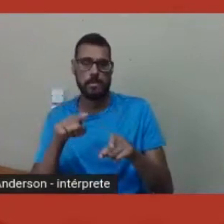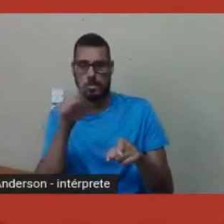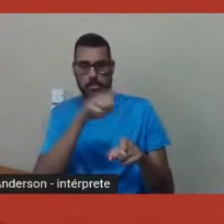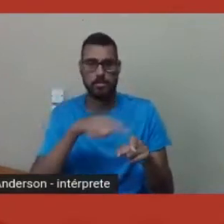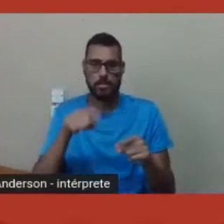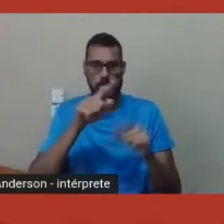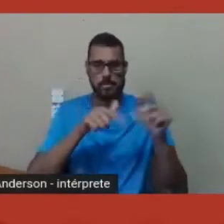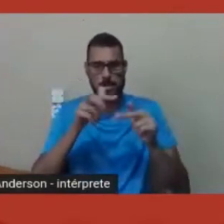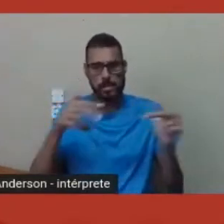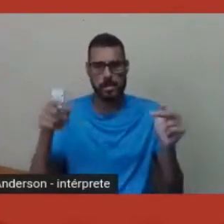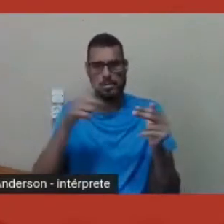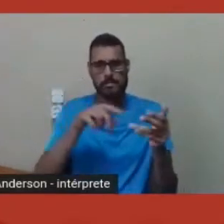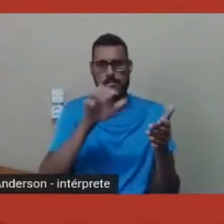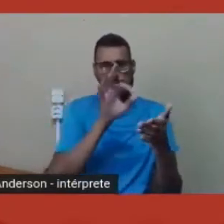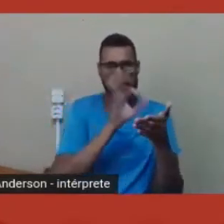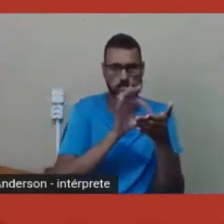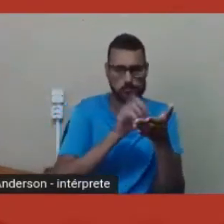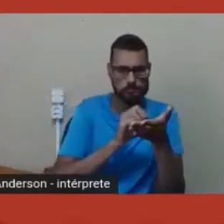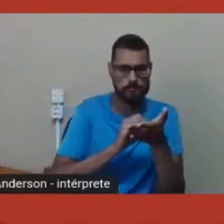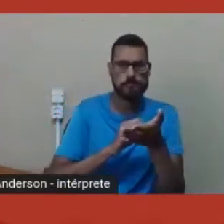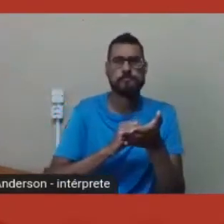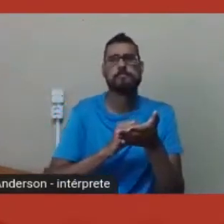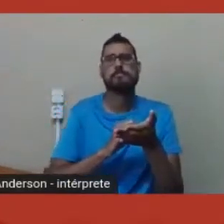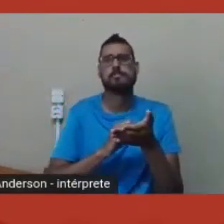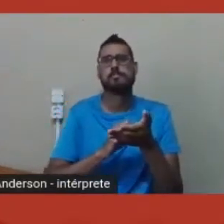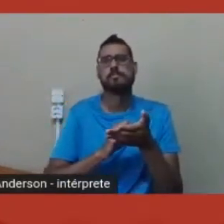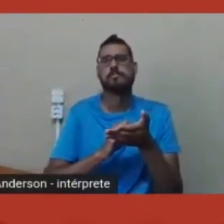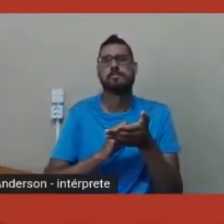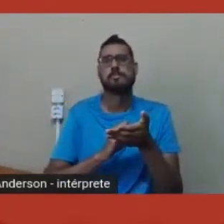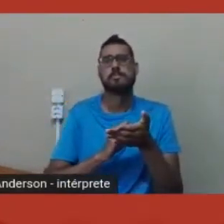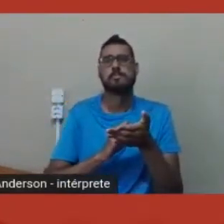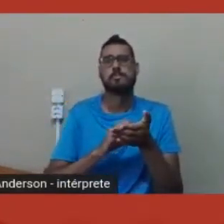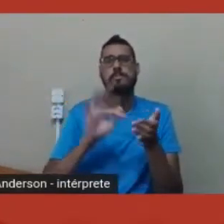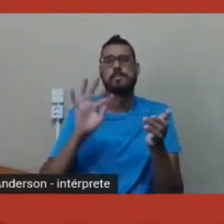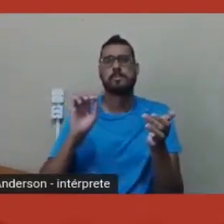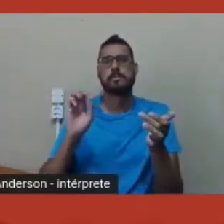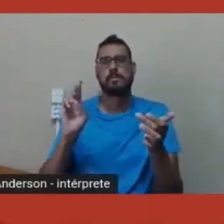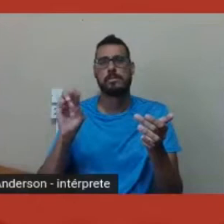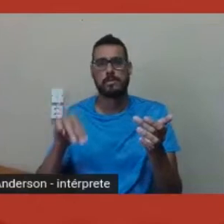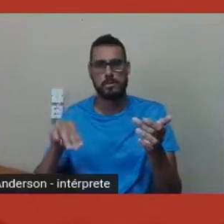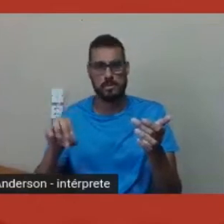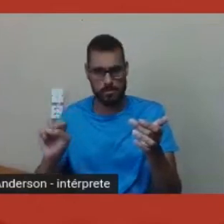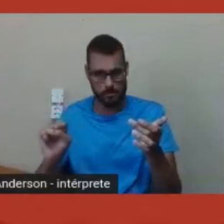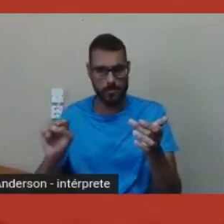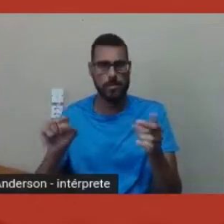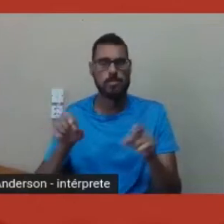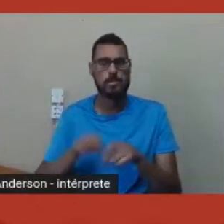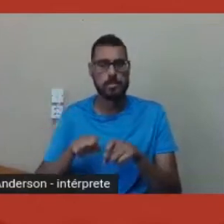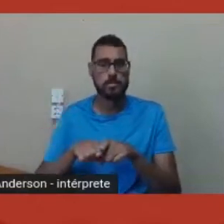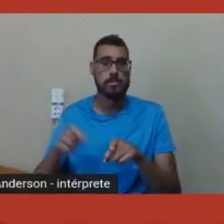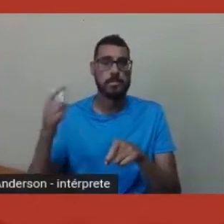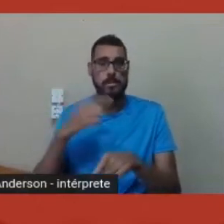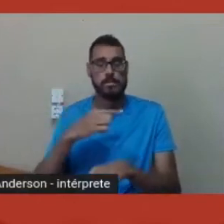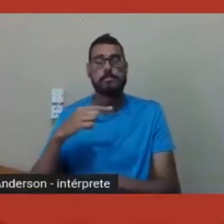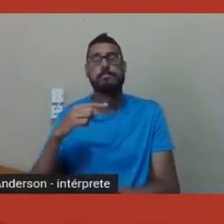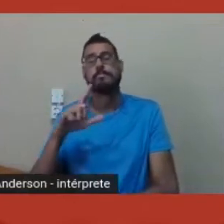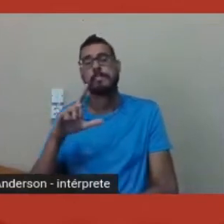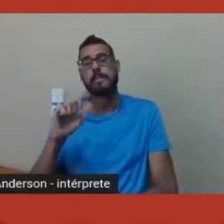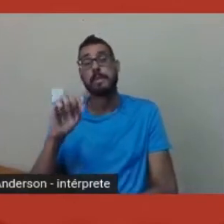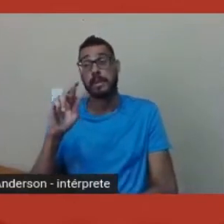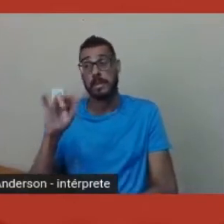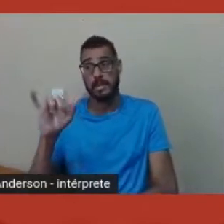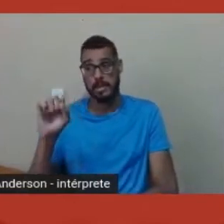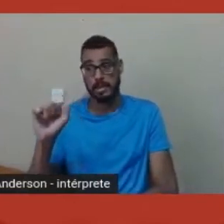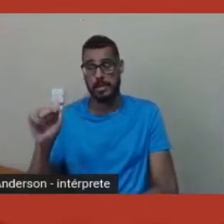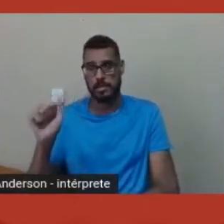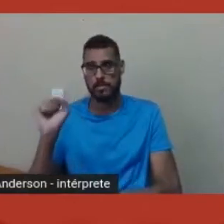coletivamente aqui, o Jamboard e o Google Forms. E aí, Larissa, você pode, em breve, interromper